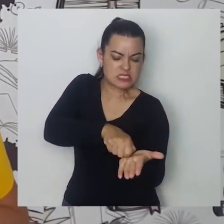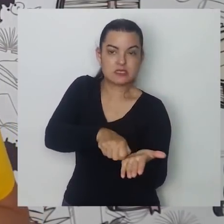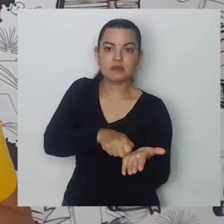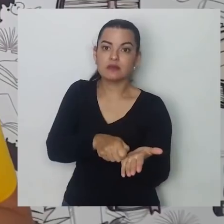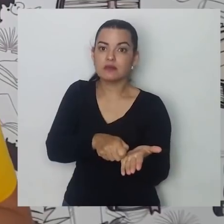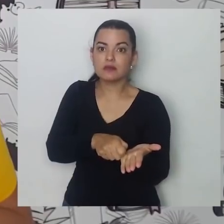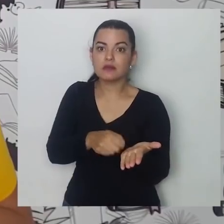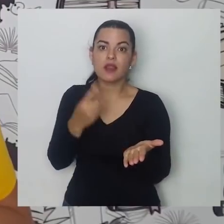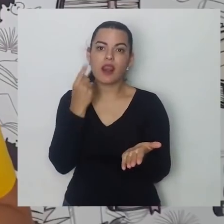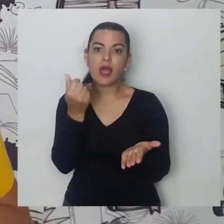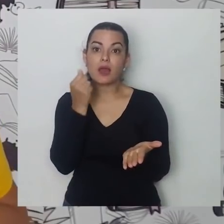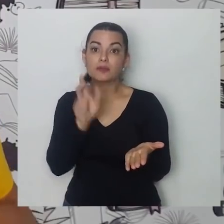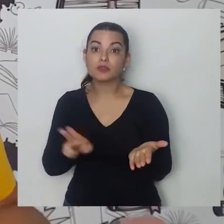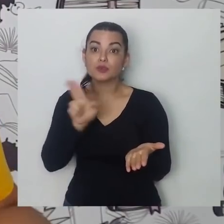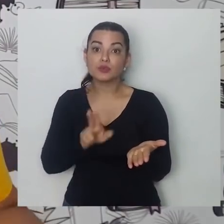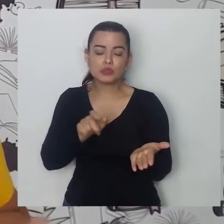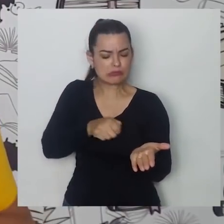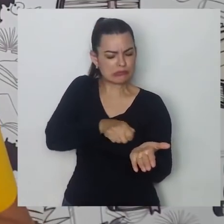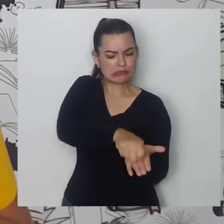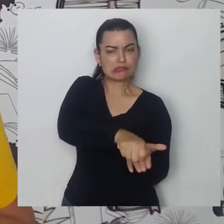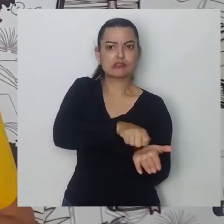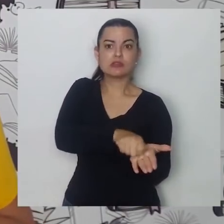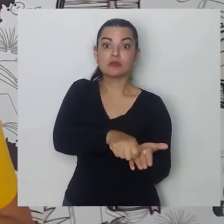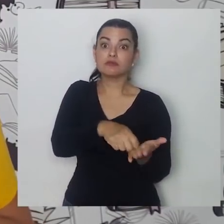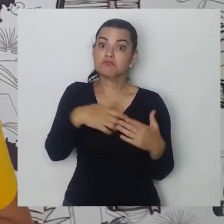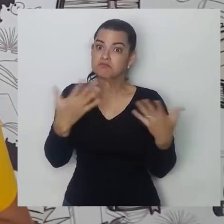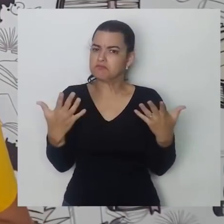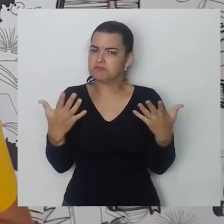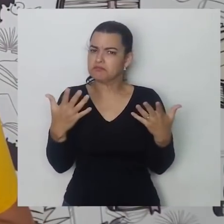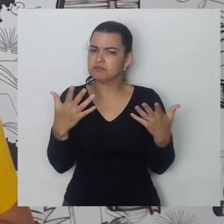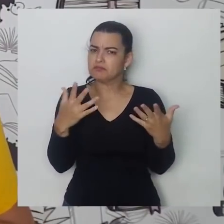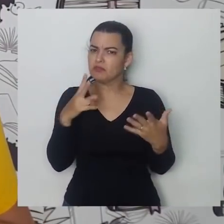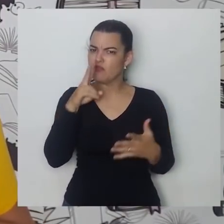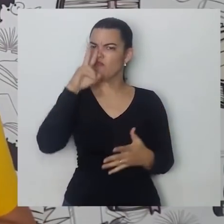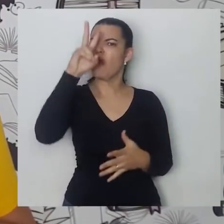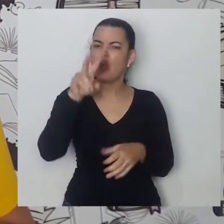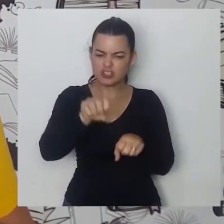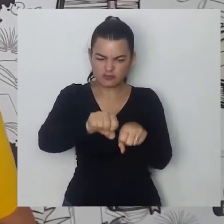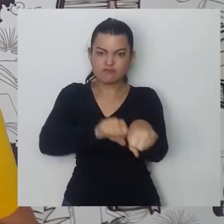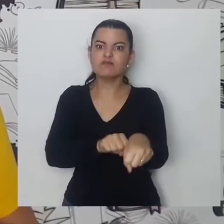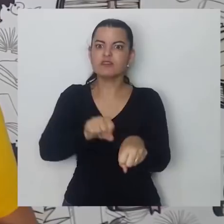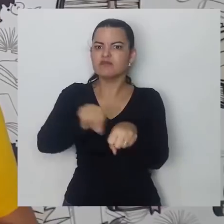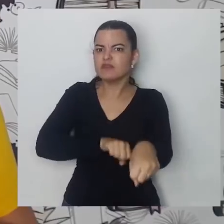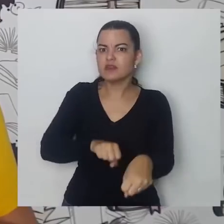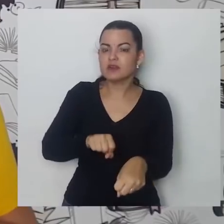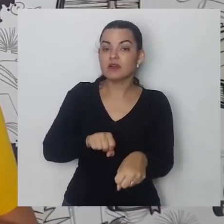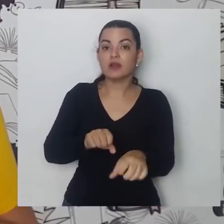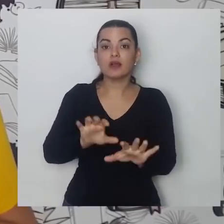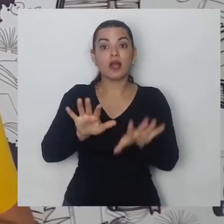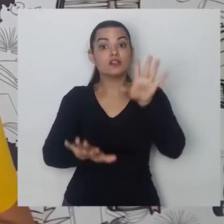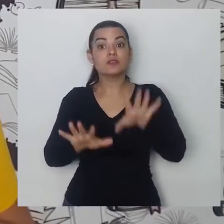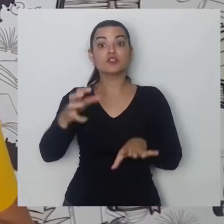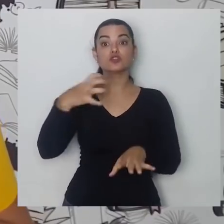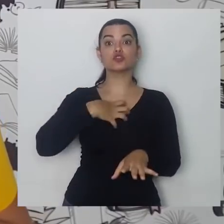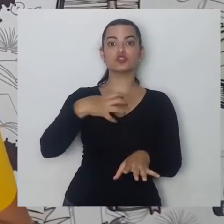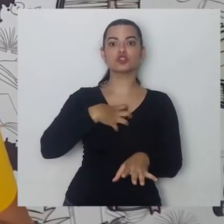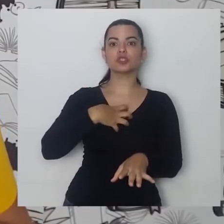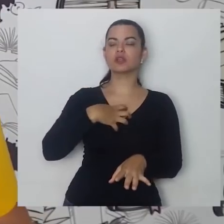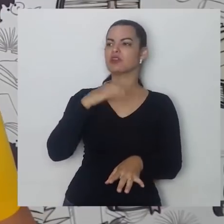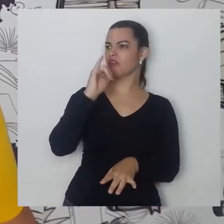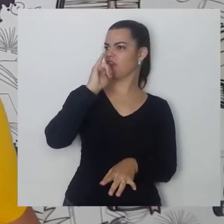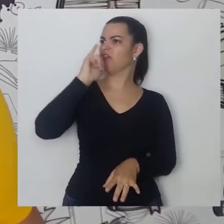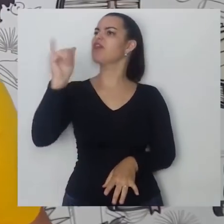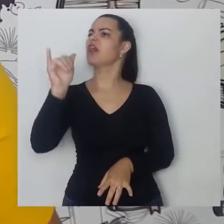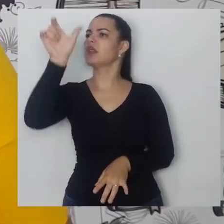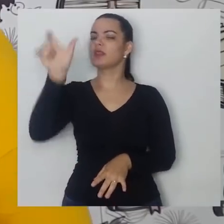força que nós empunhamos no lápis para fazer um traçado no caderno? Com o jeito que nós falamos com as pessoas?